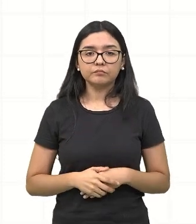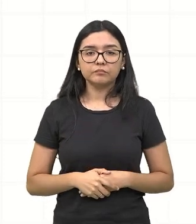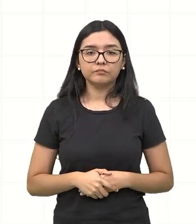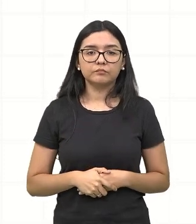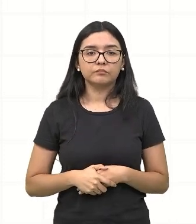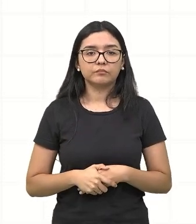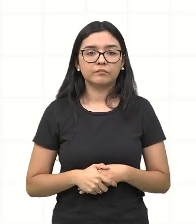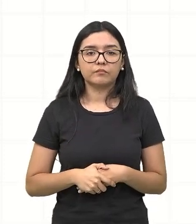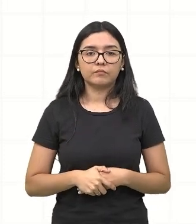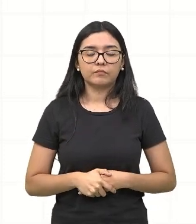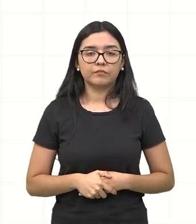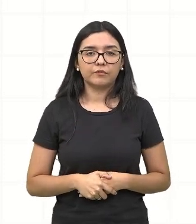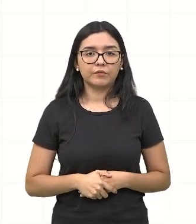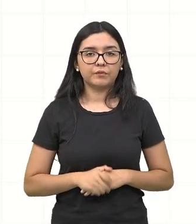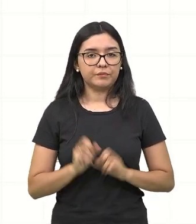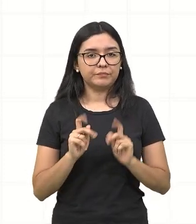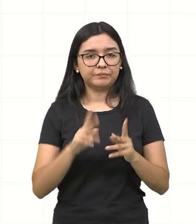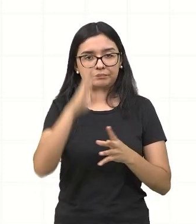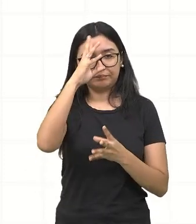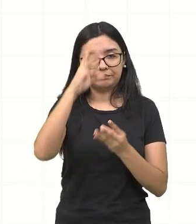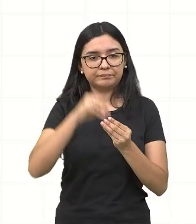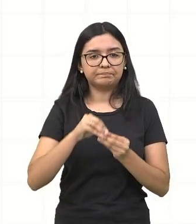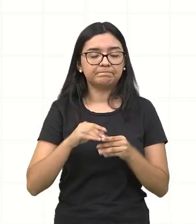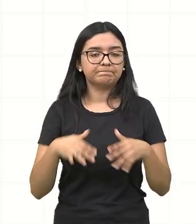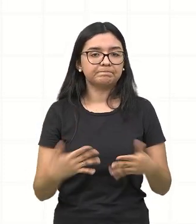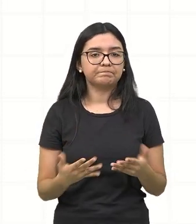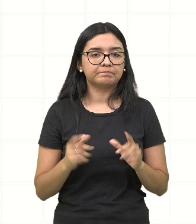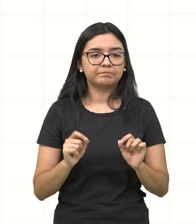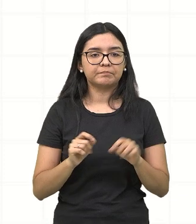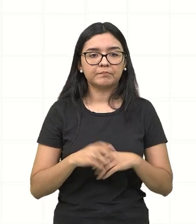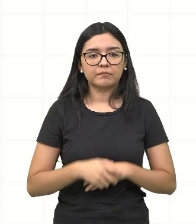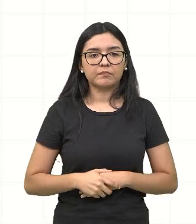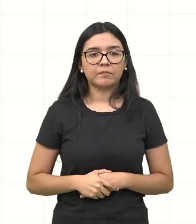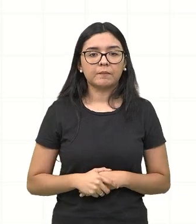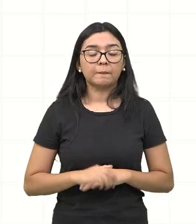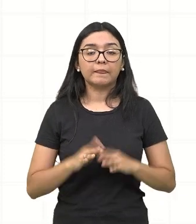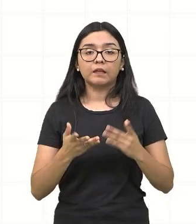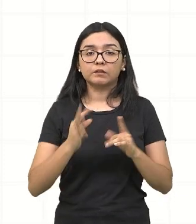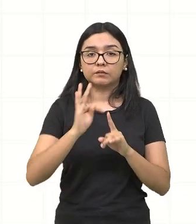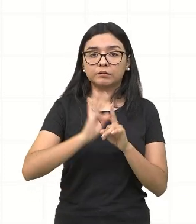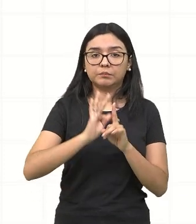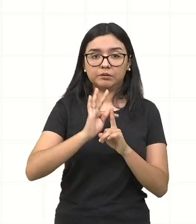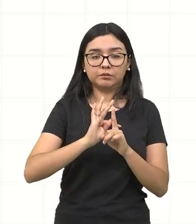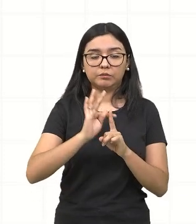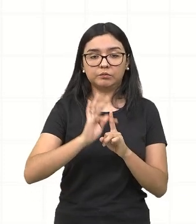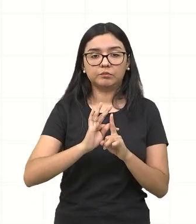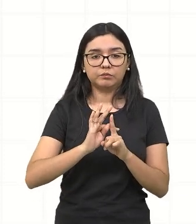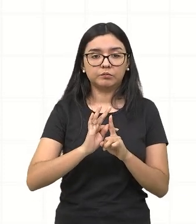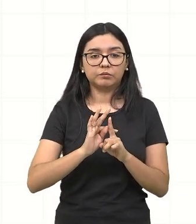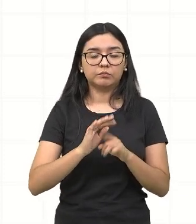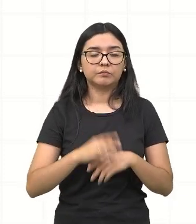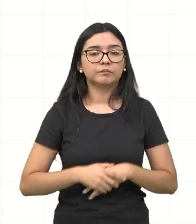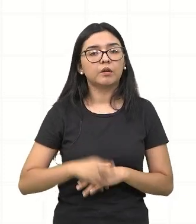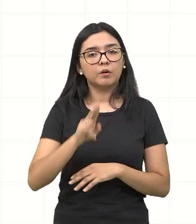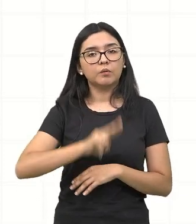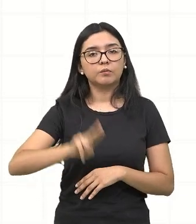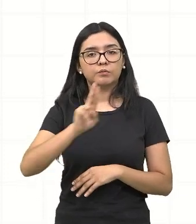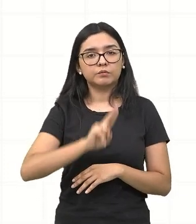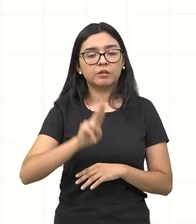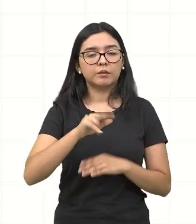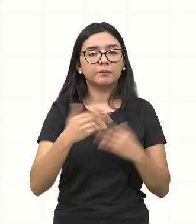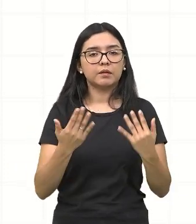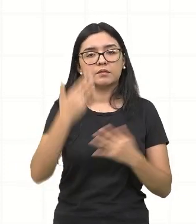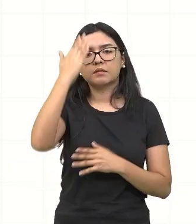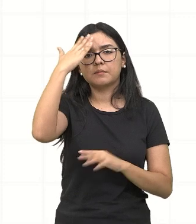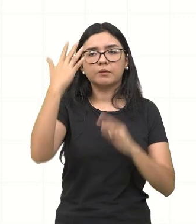22 graus Celsius. Tudo bem? Bom, pessoal, a temperatura é um dos elementos usados na previsão do